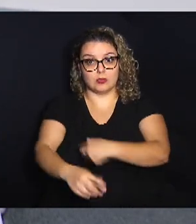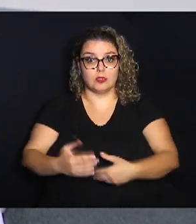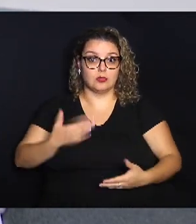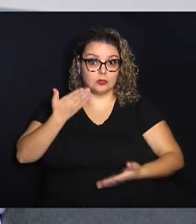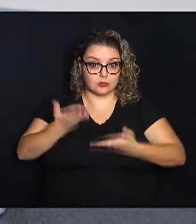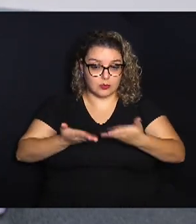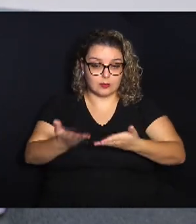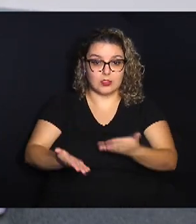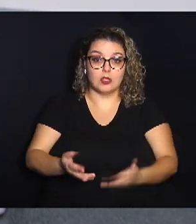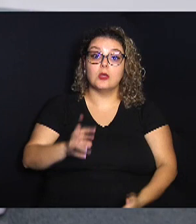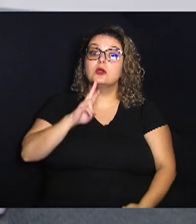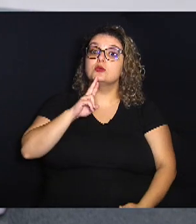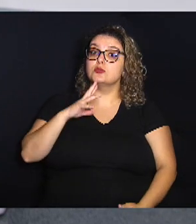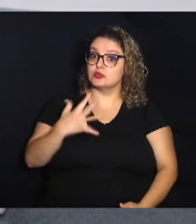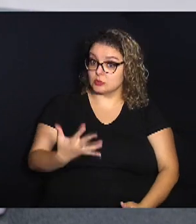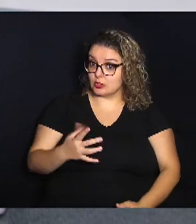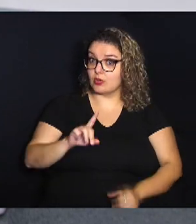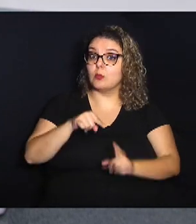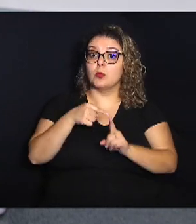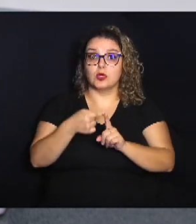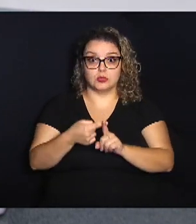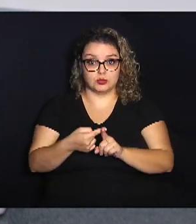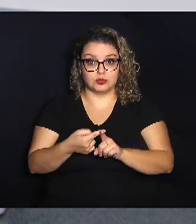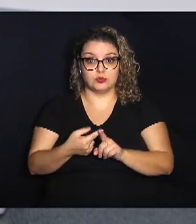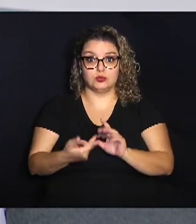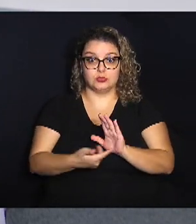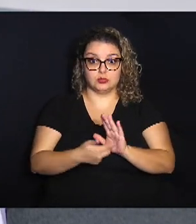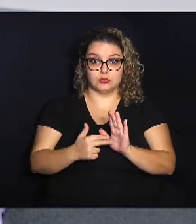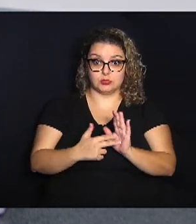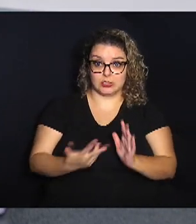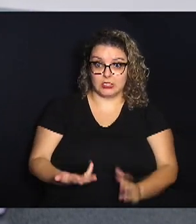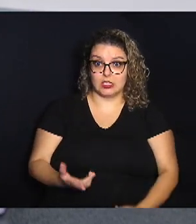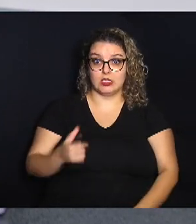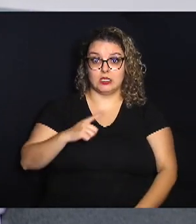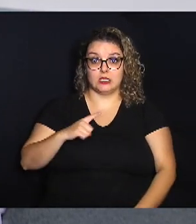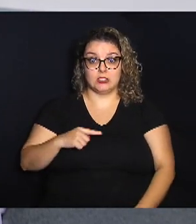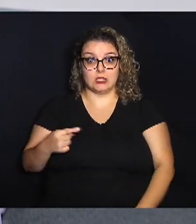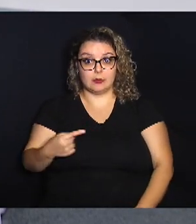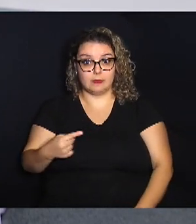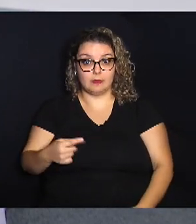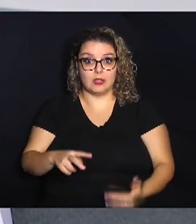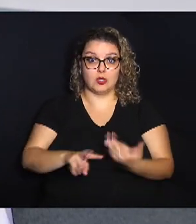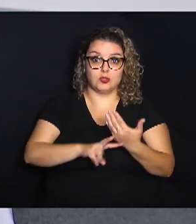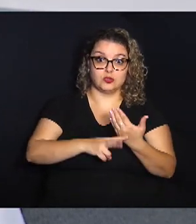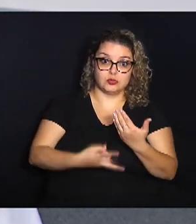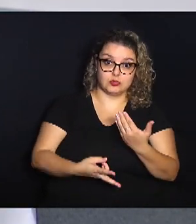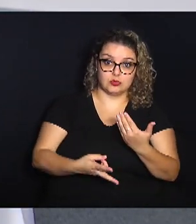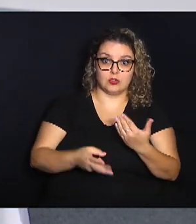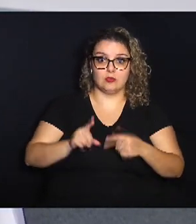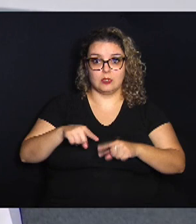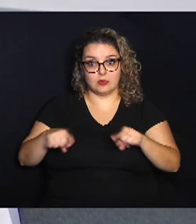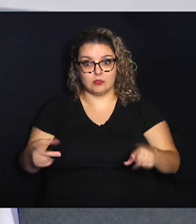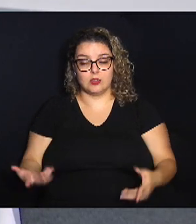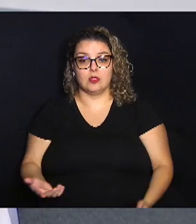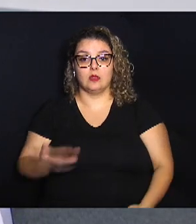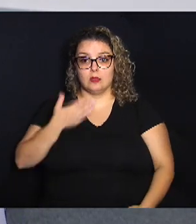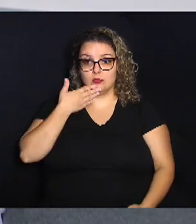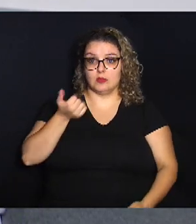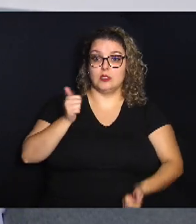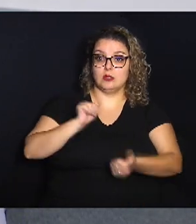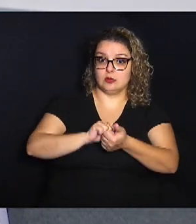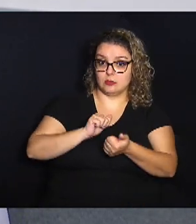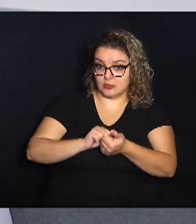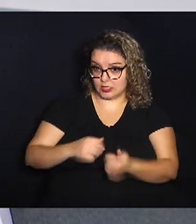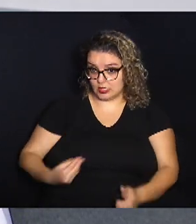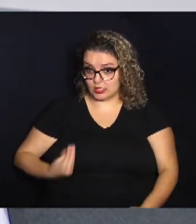resultados foram muito positivos no sentido de ter menos efeitos adversos, melhorar a qualidade de vida